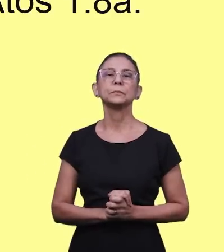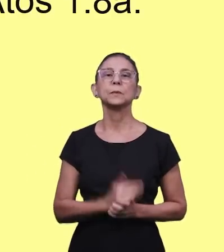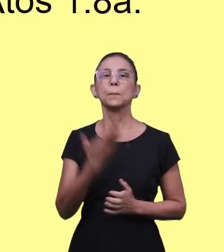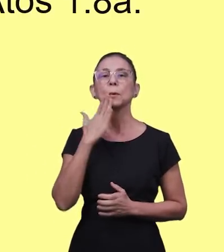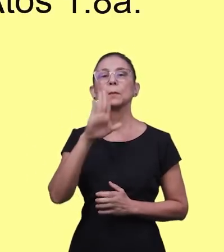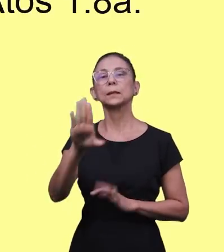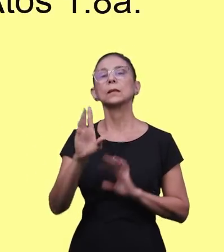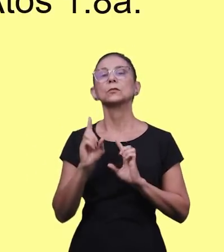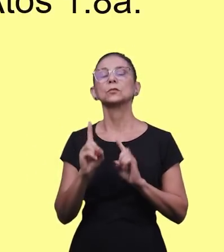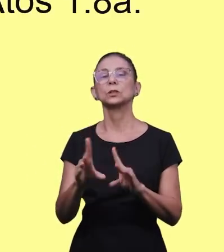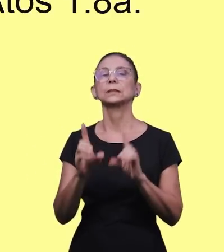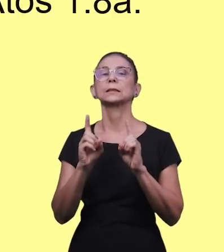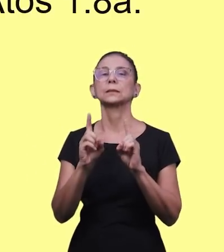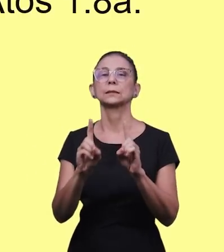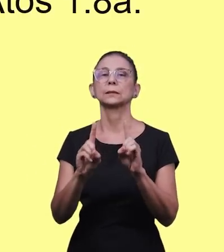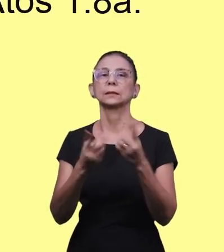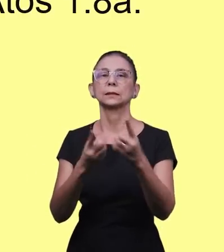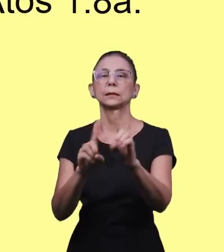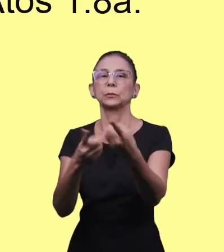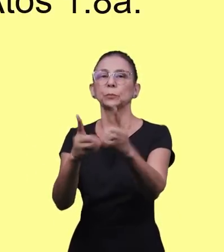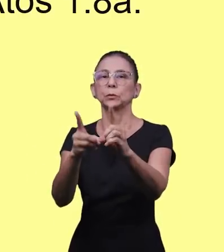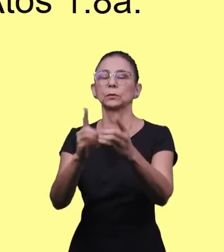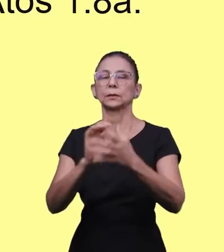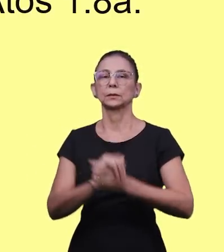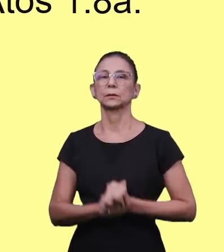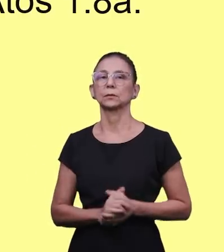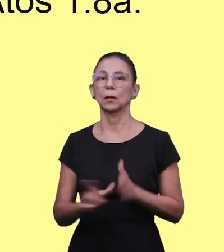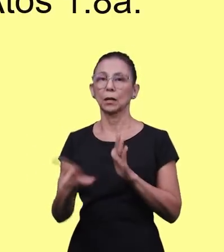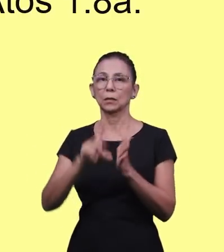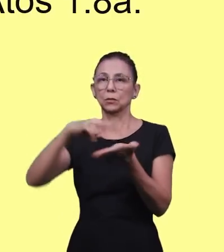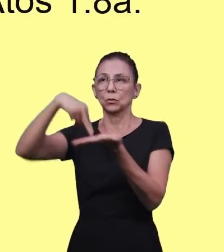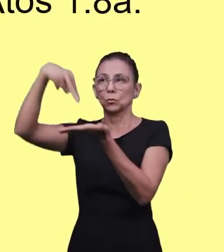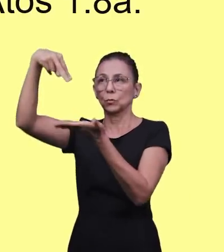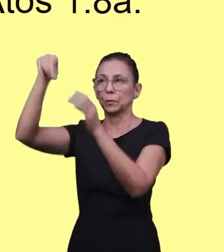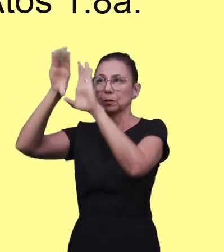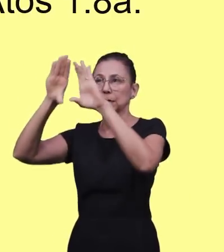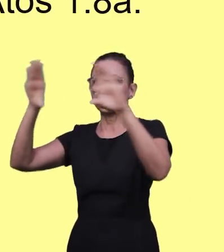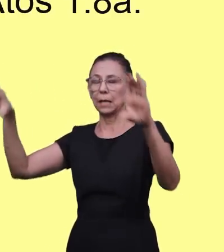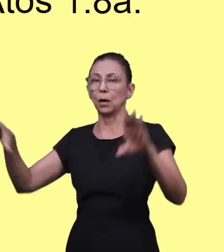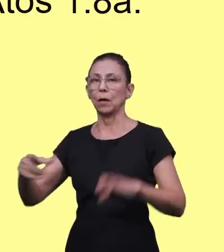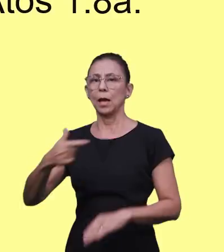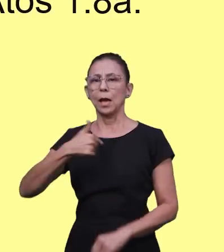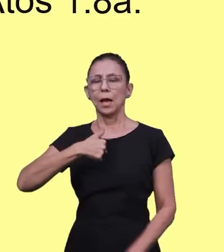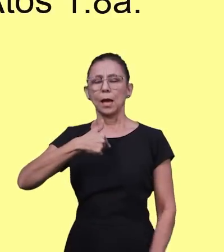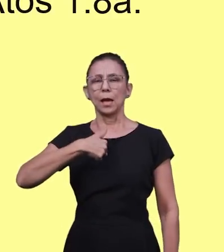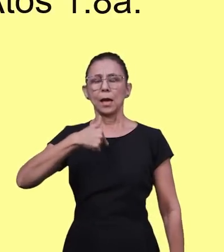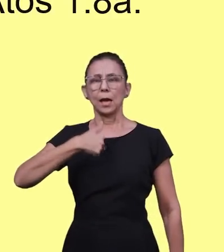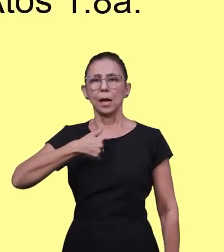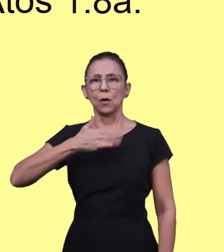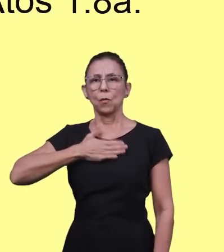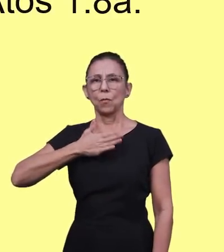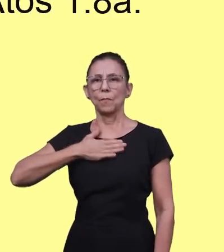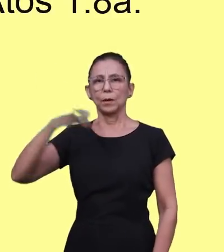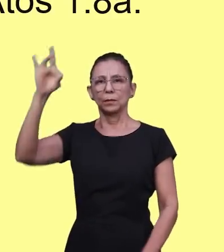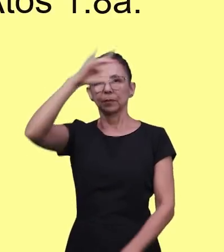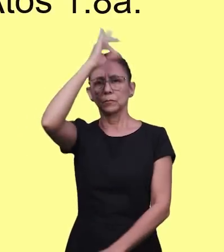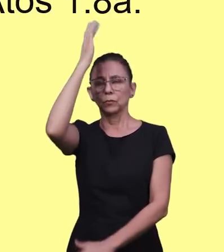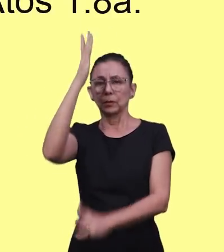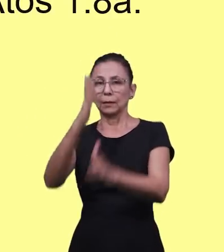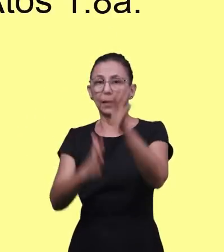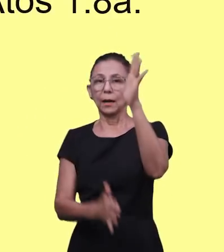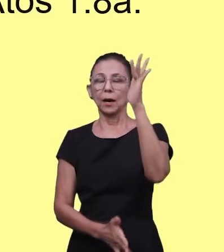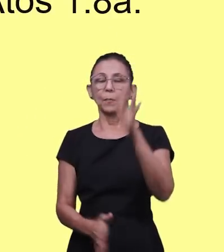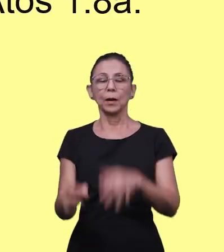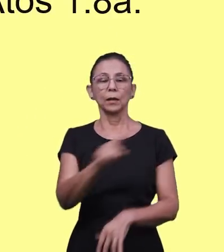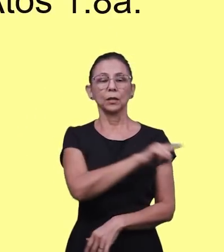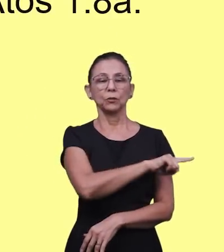uma promessa. Ele disse assim, antes de subir ao céu: eu derramarei sobre vós o meu Espírito Santo